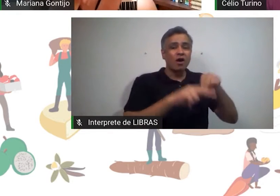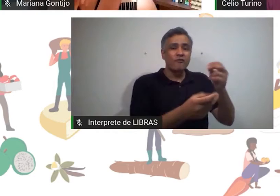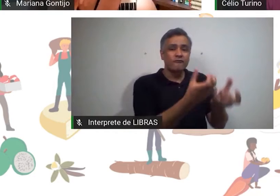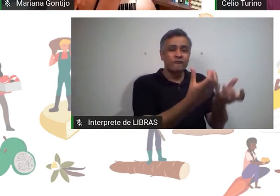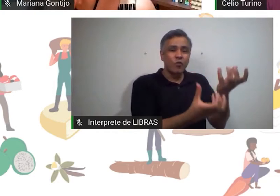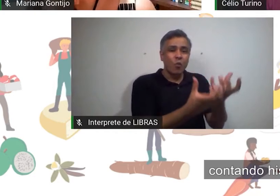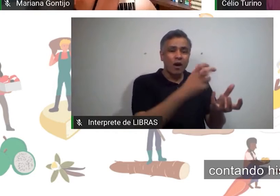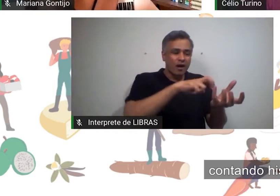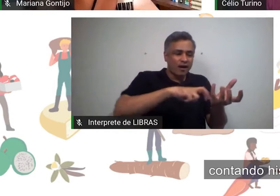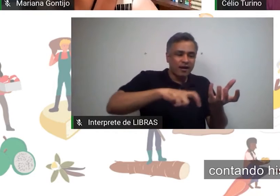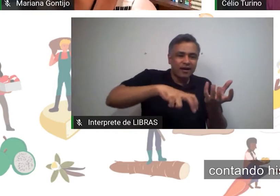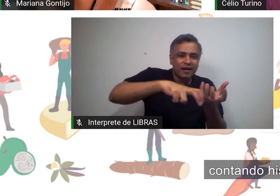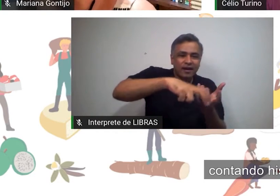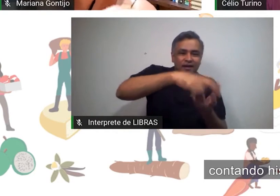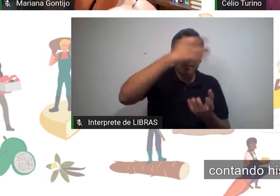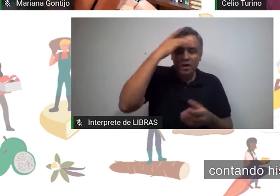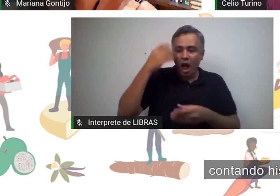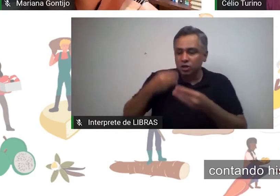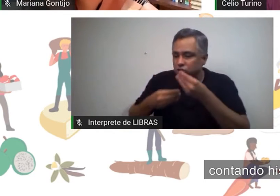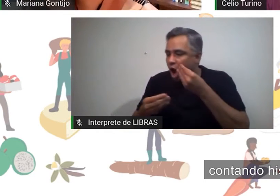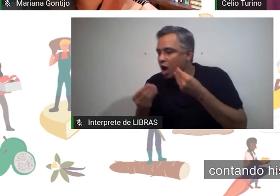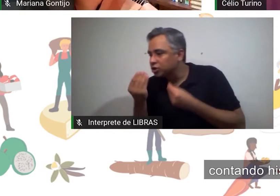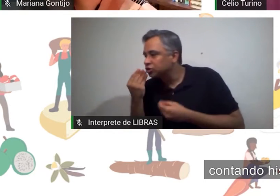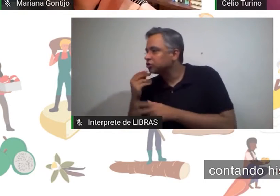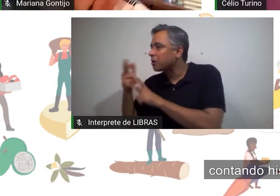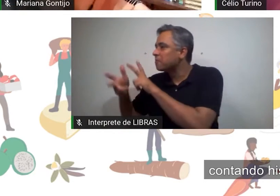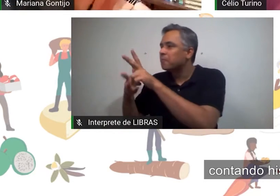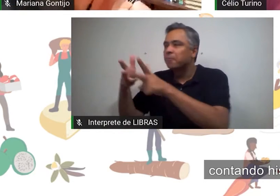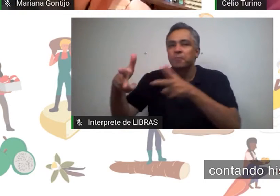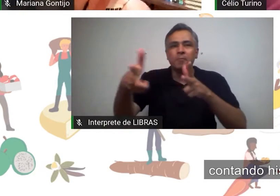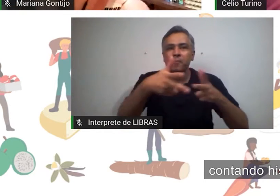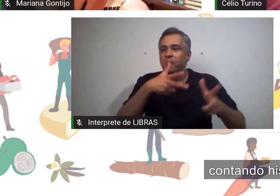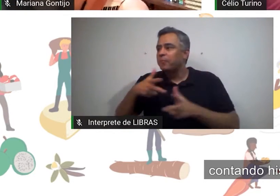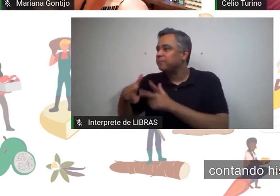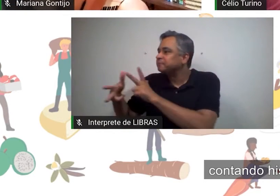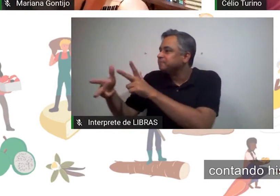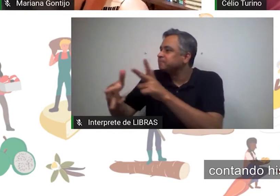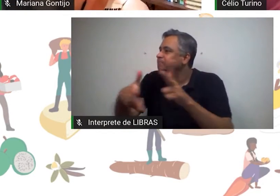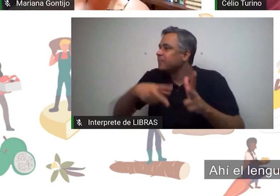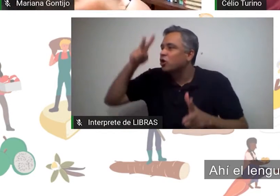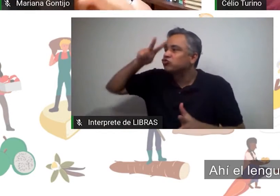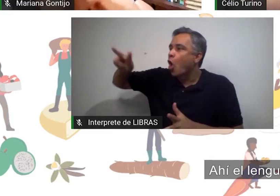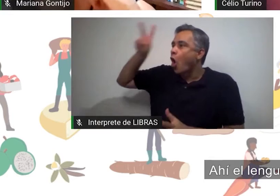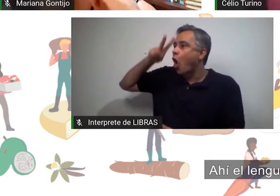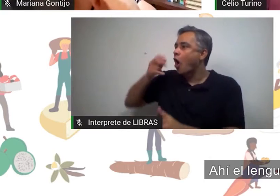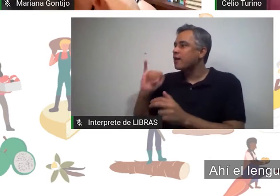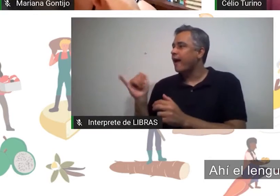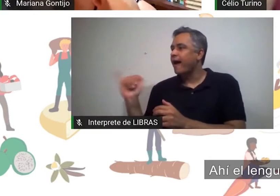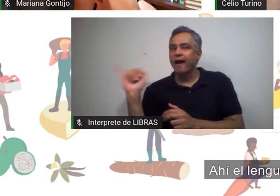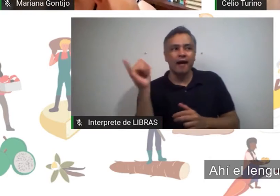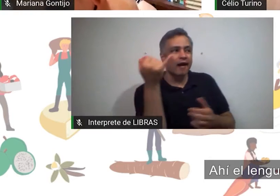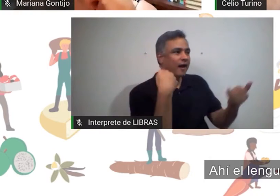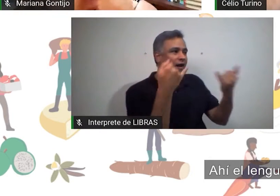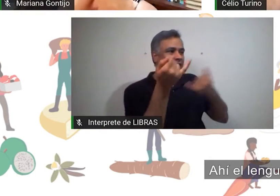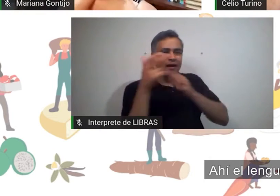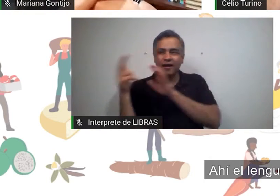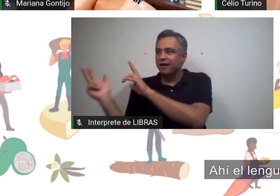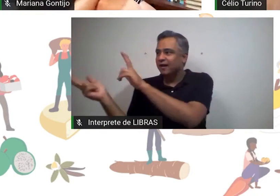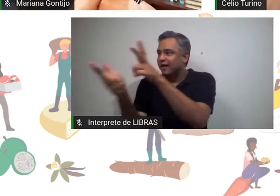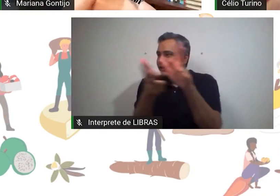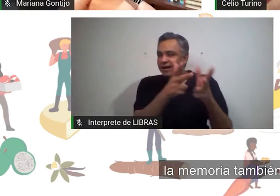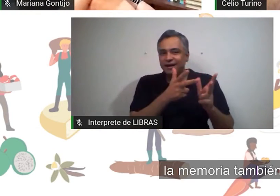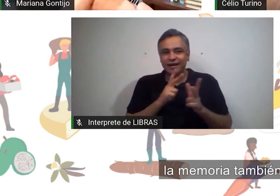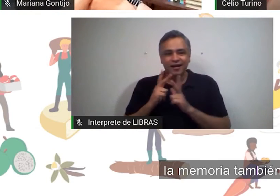comendo, as pessoas contando histórias e se alimentando. E aí a linguagem foi se